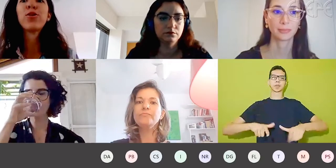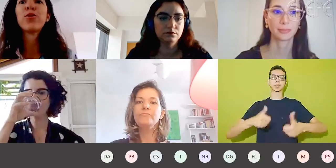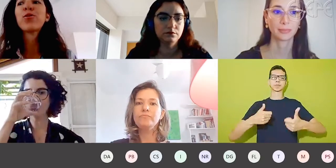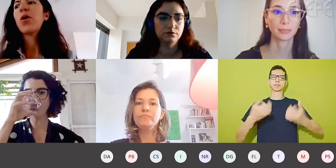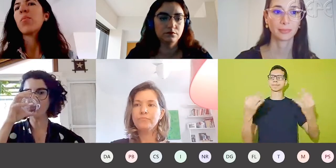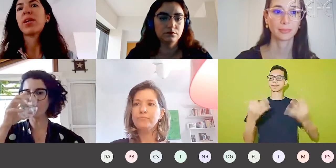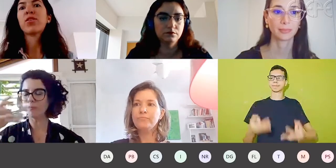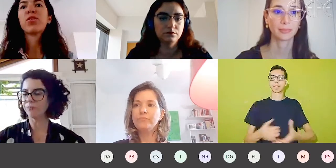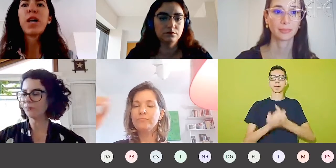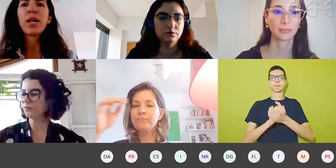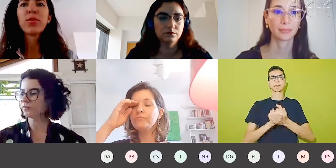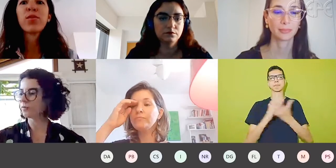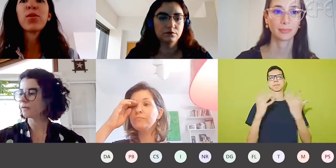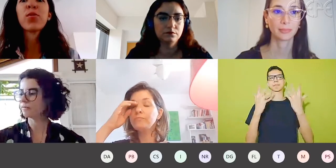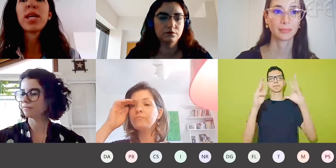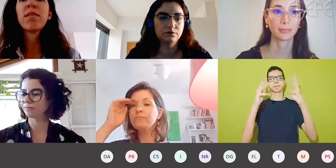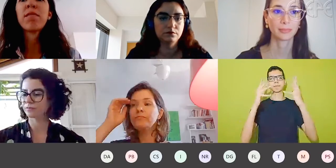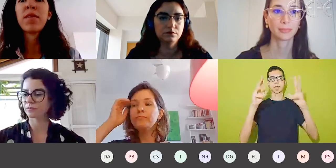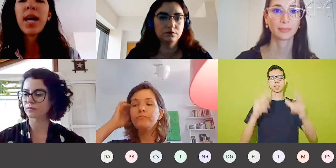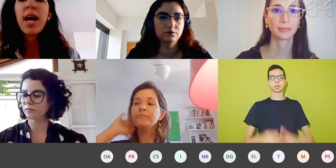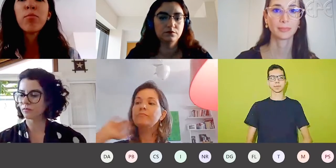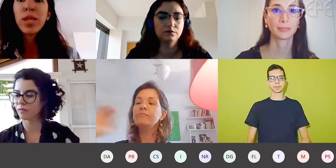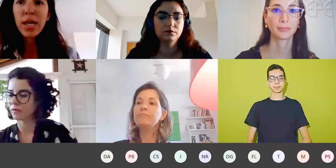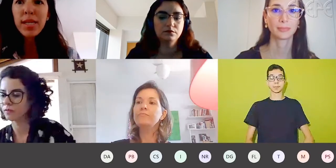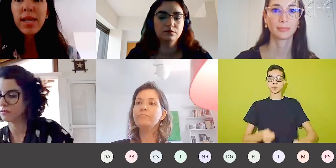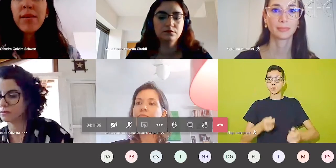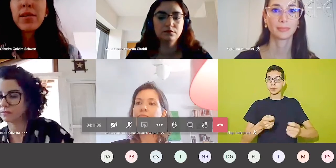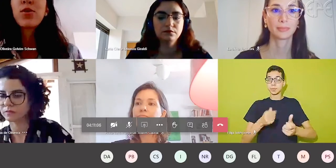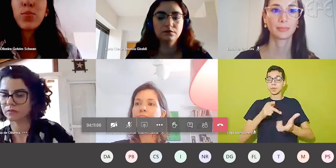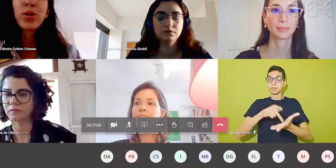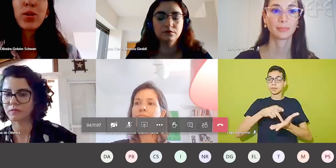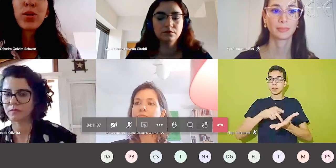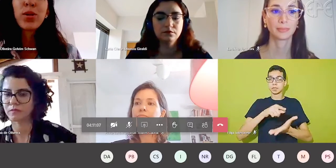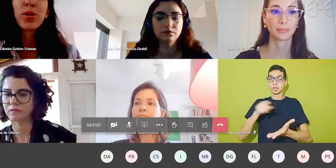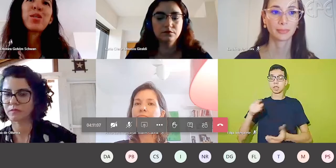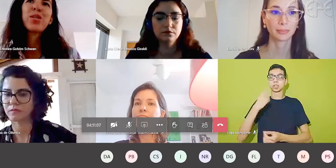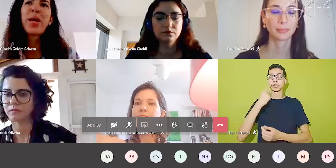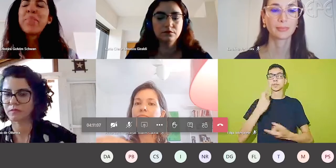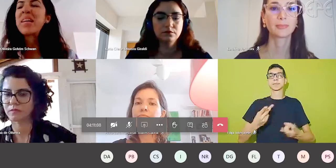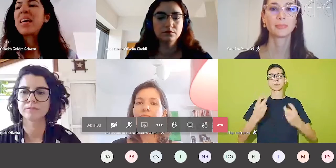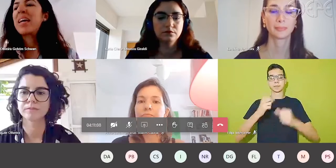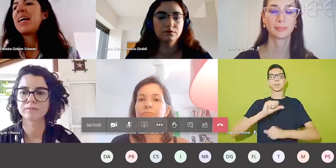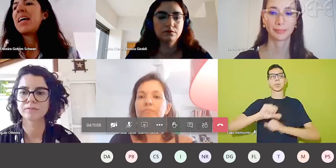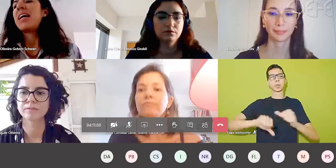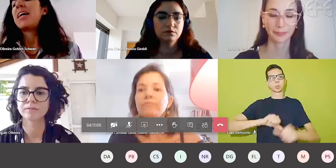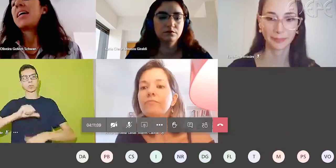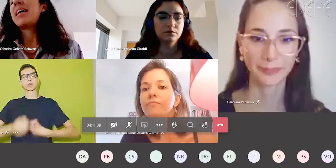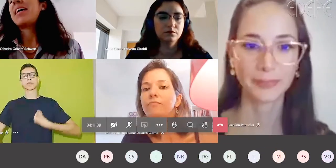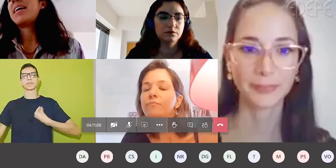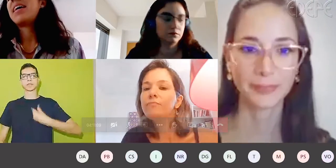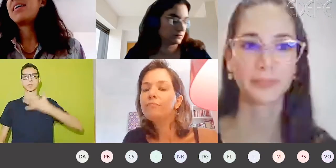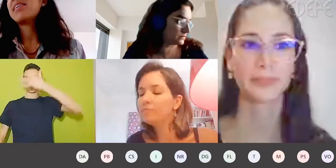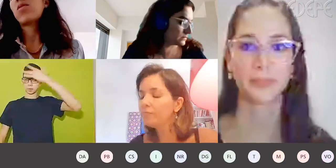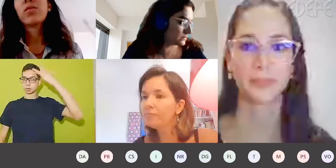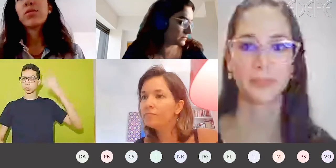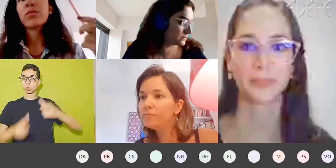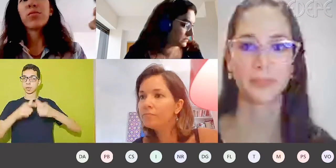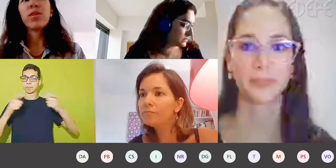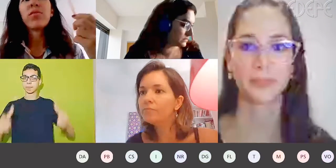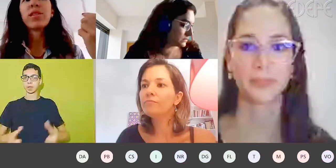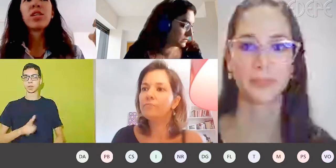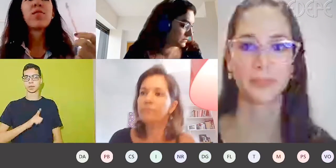parabenização e elogios, porque de fato você consegue ver a mudança na vida de muitas pessoas, né?